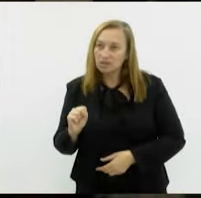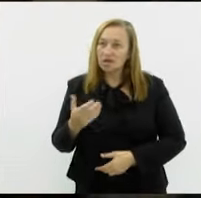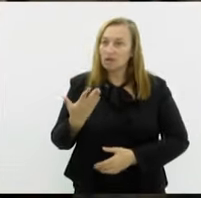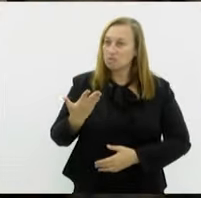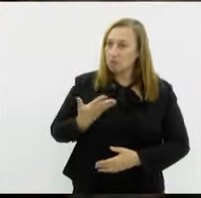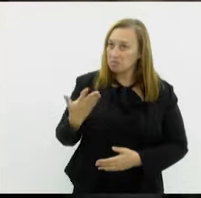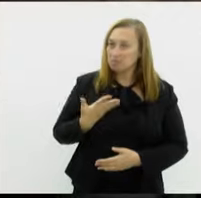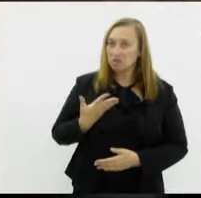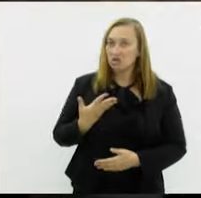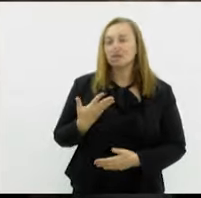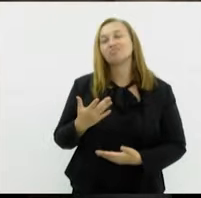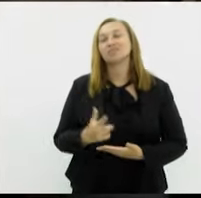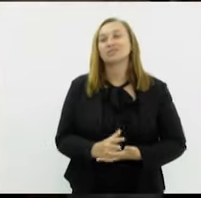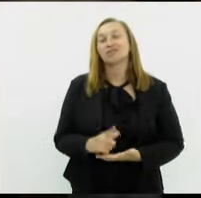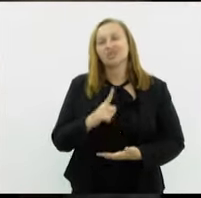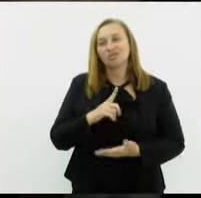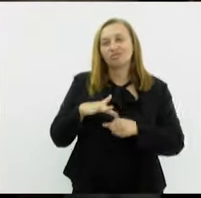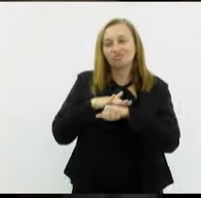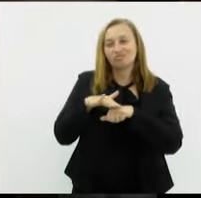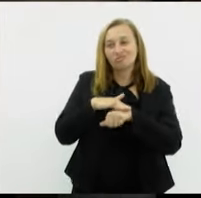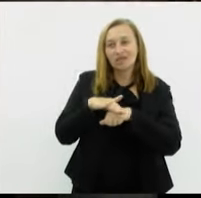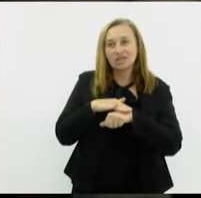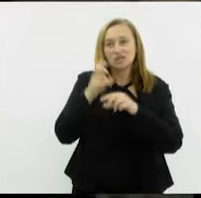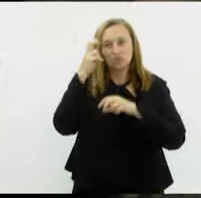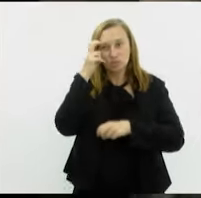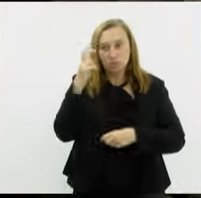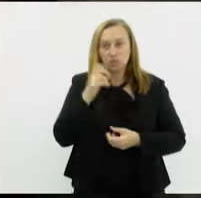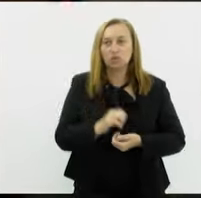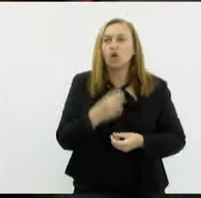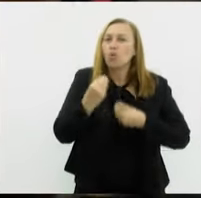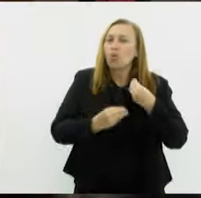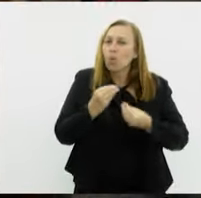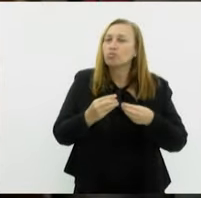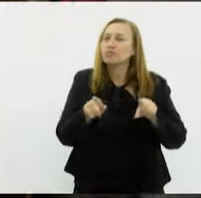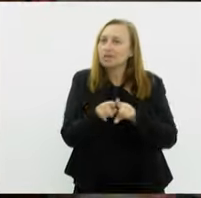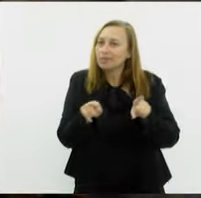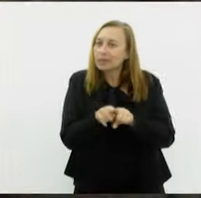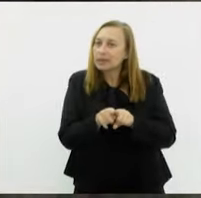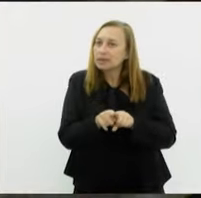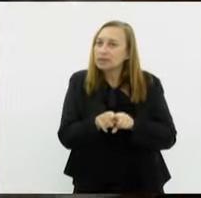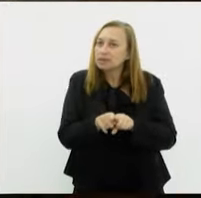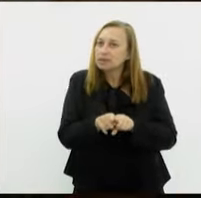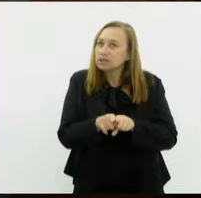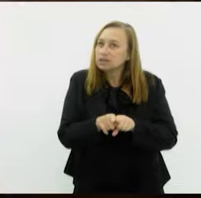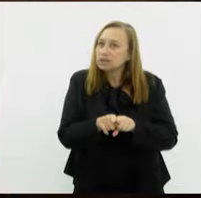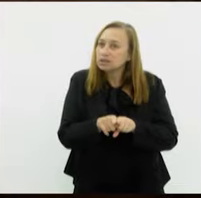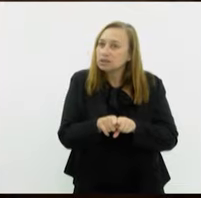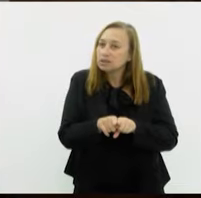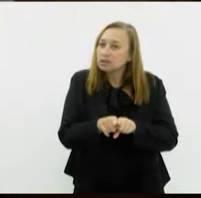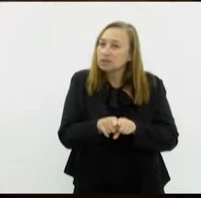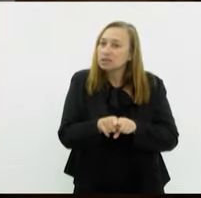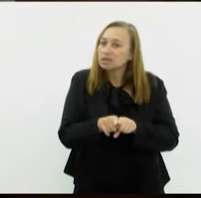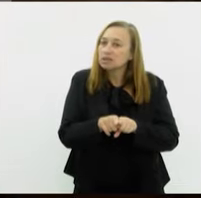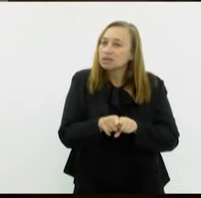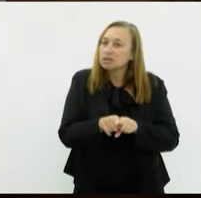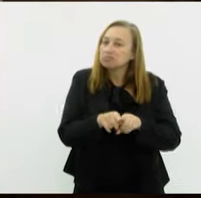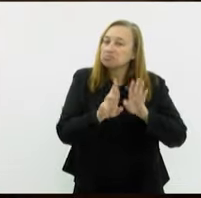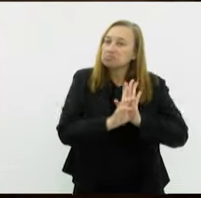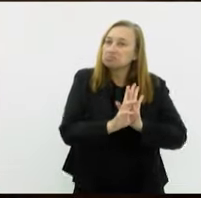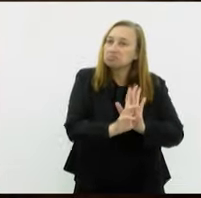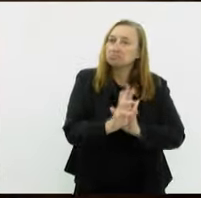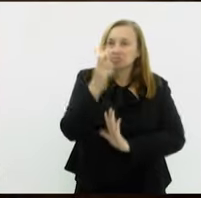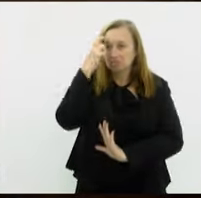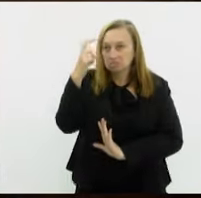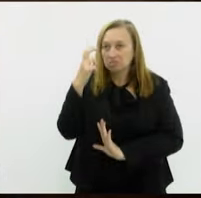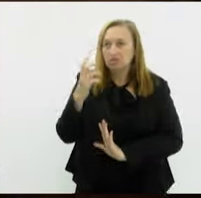que a gente tem algumas conversas sobre a cultura, como a gente também tem que ser representado na